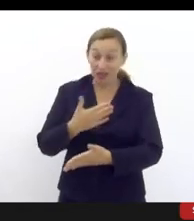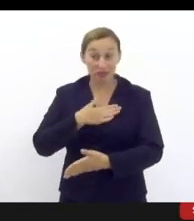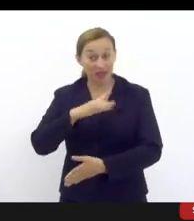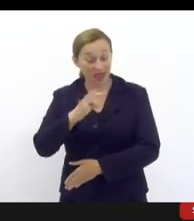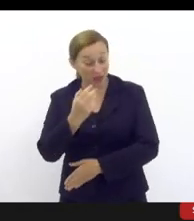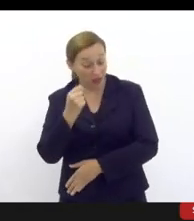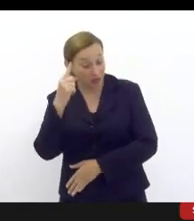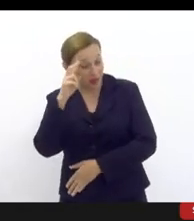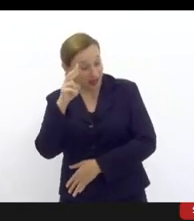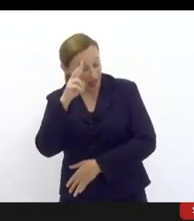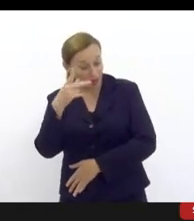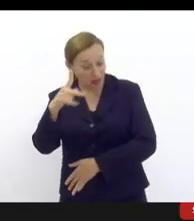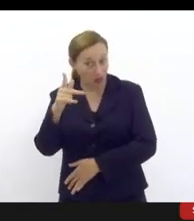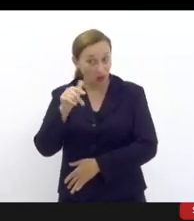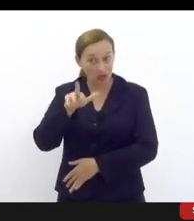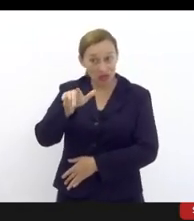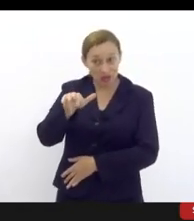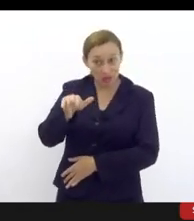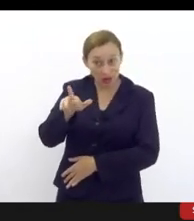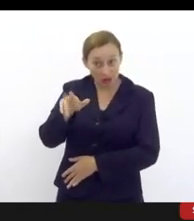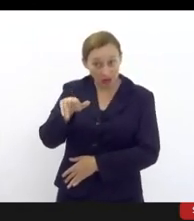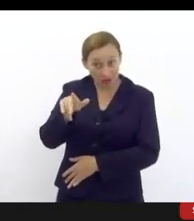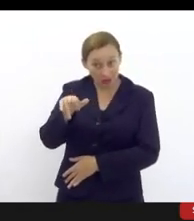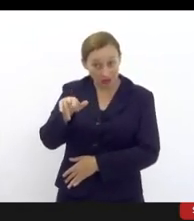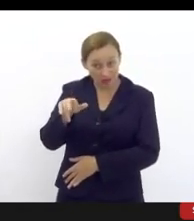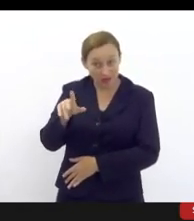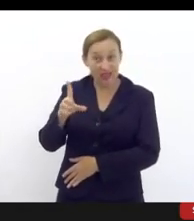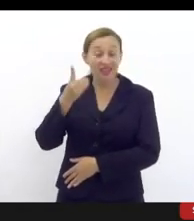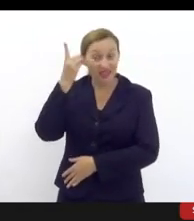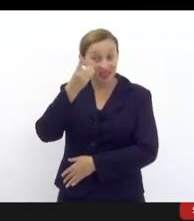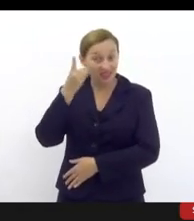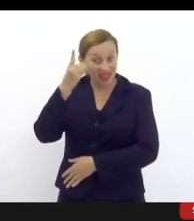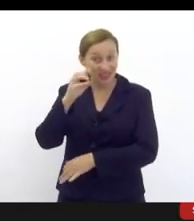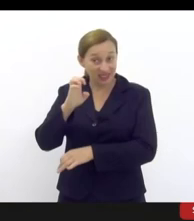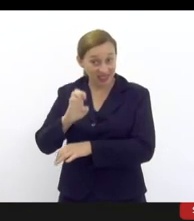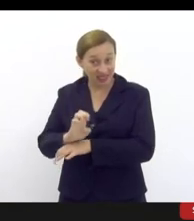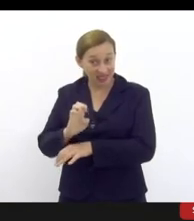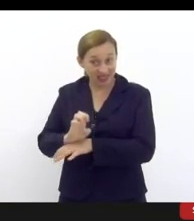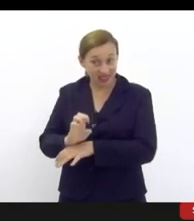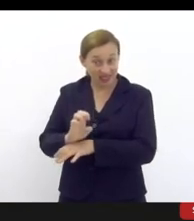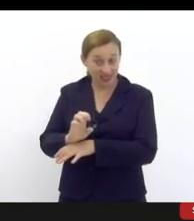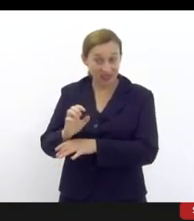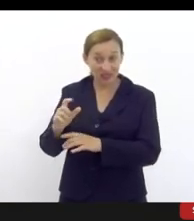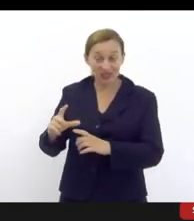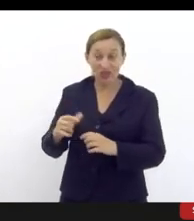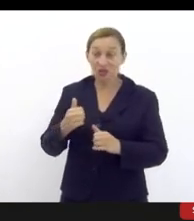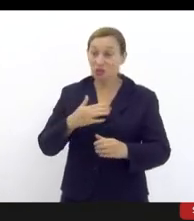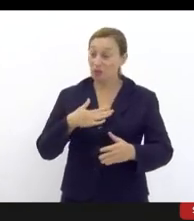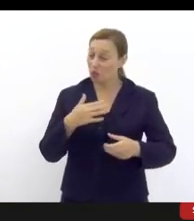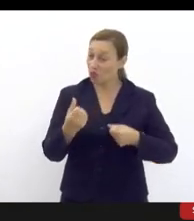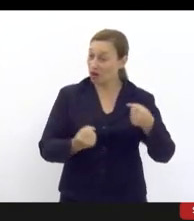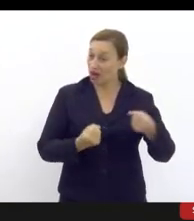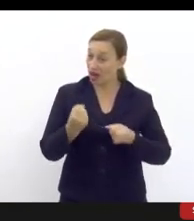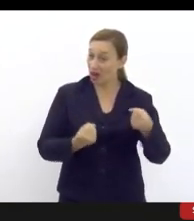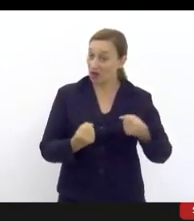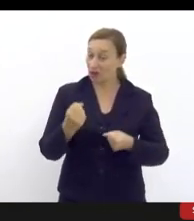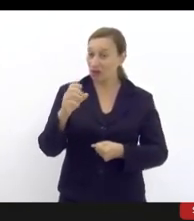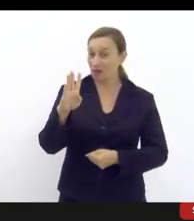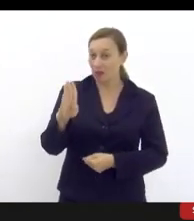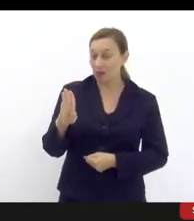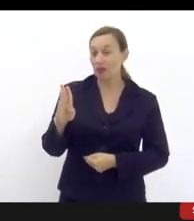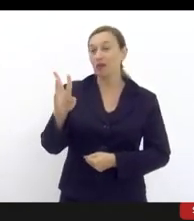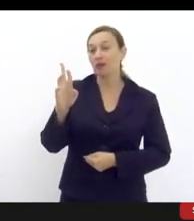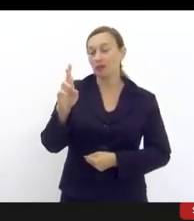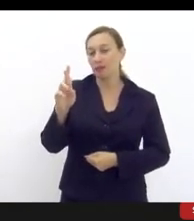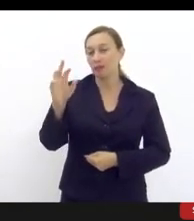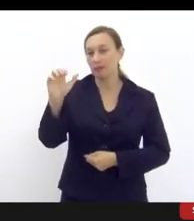me lembro que teu irmão, o Brazão, que era deputado estadual, botou um carro lá escrito Brazão. E meu pai, que era muito